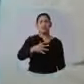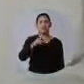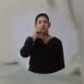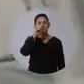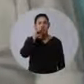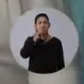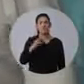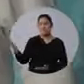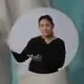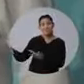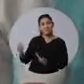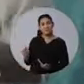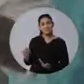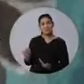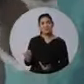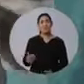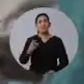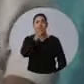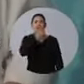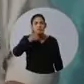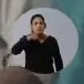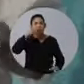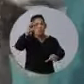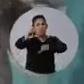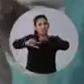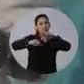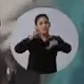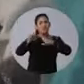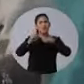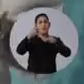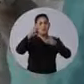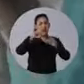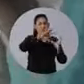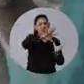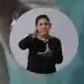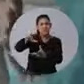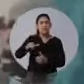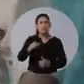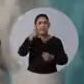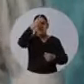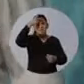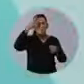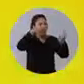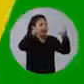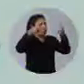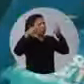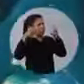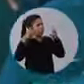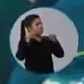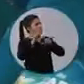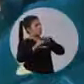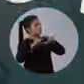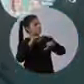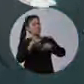o Major Rocha. Gladson, nós vamos dar um choque de segurança. E já nos primeiros meses, a população vai sentir a diferença. Nosso